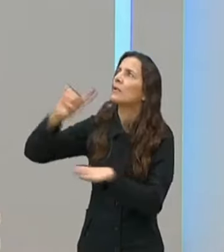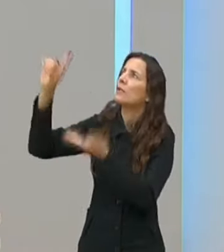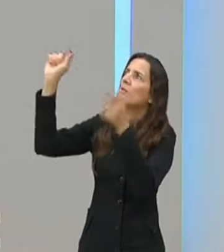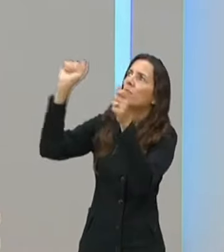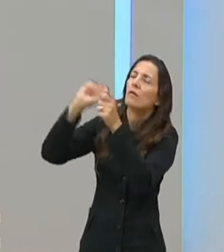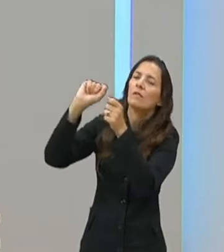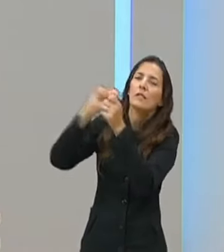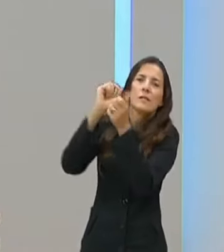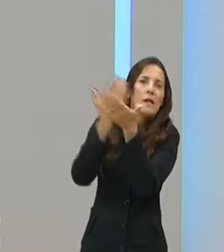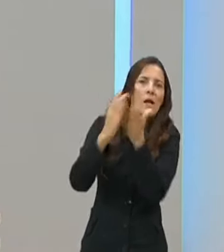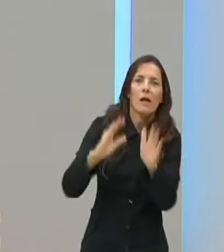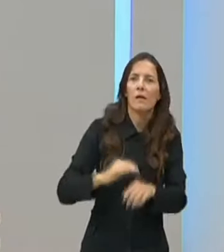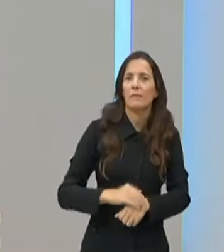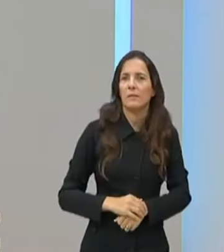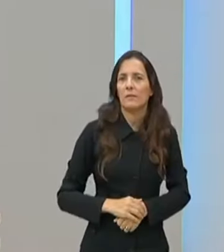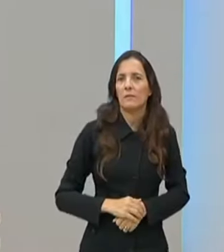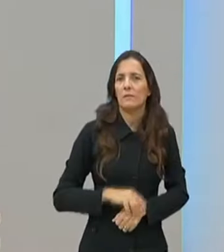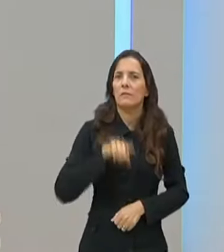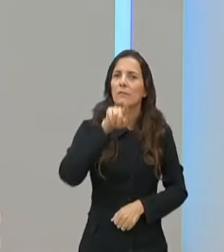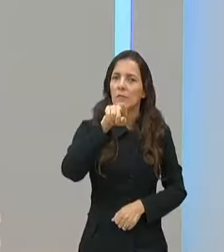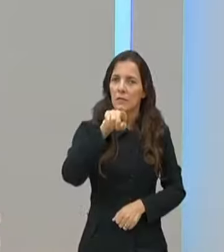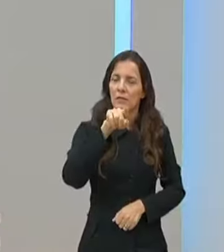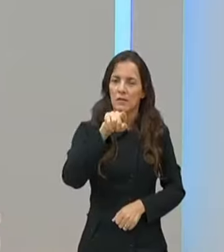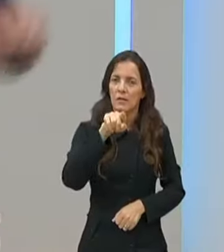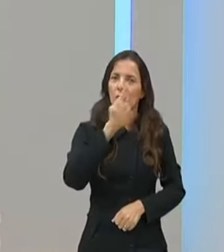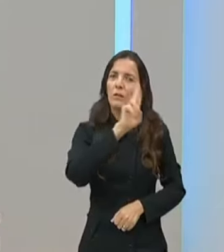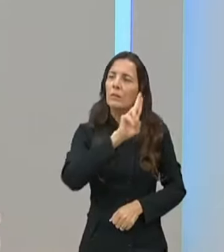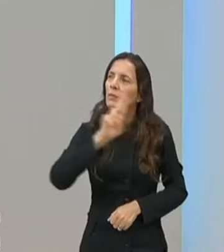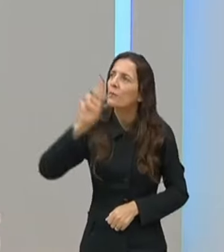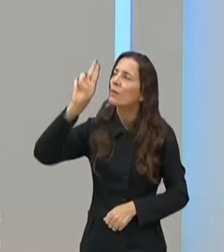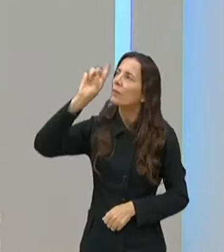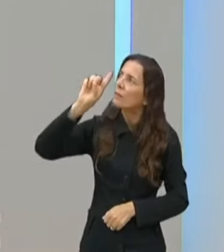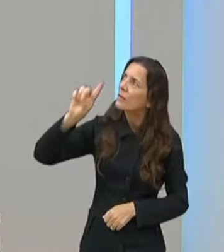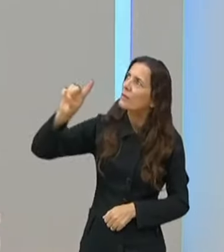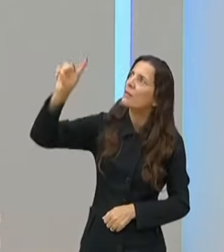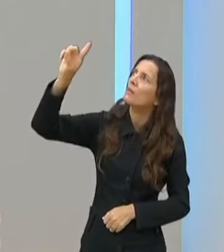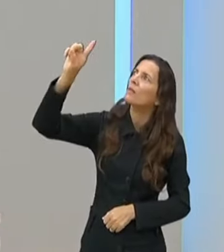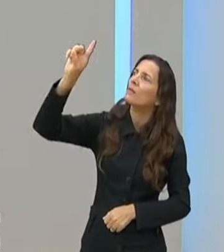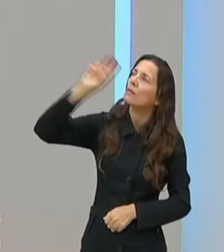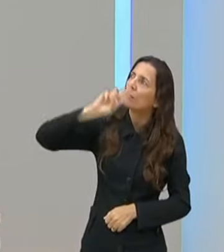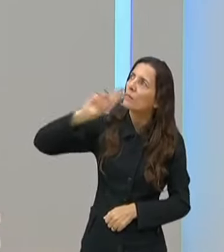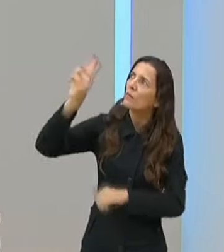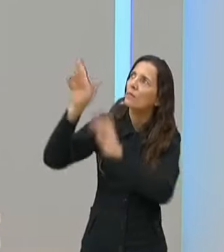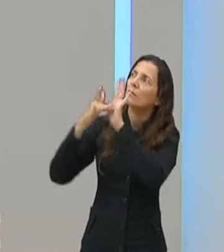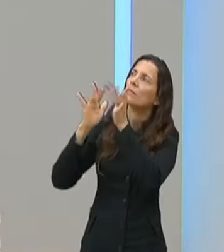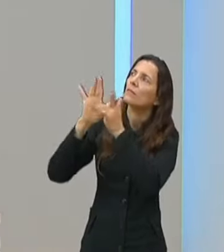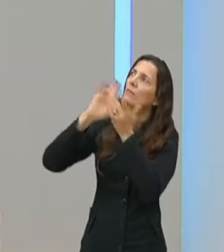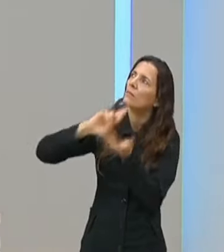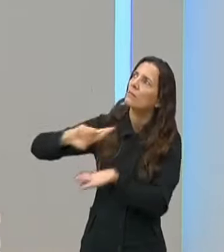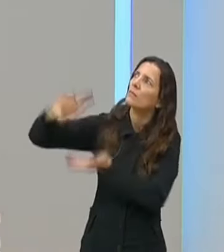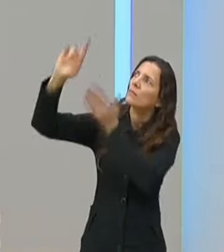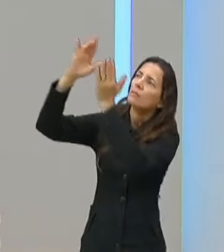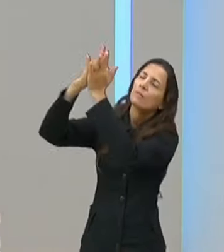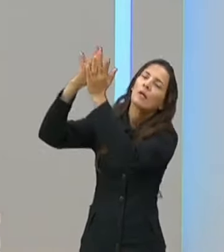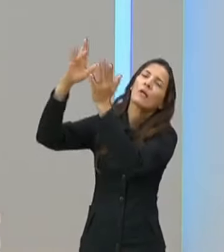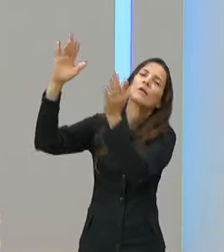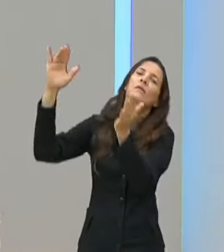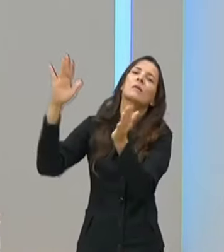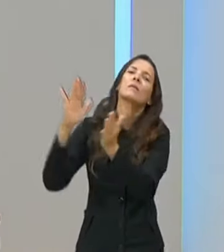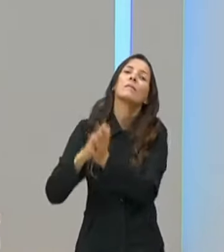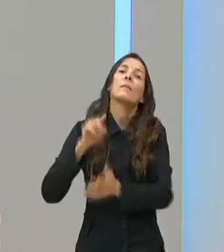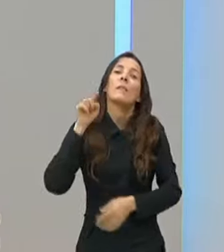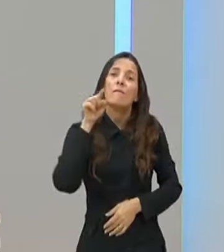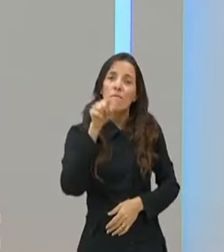vai glorificar o nome dele, e vai dar testemunho do que ele fez, porque ele